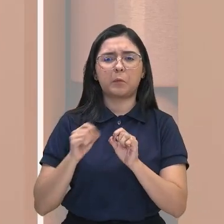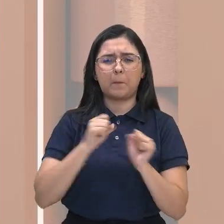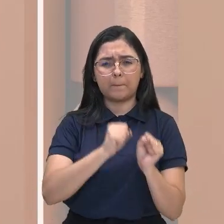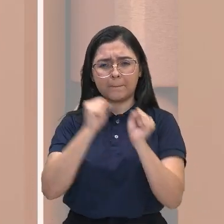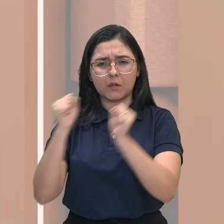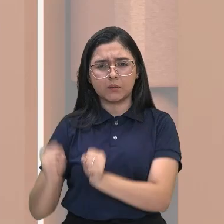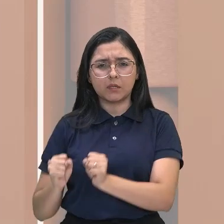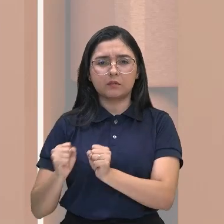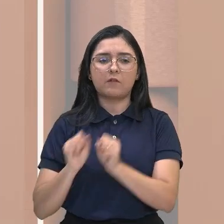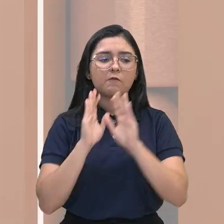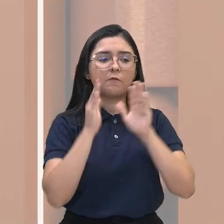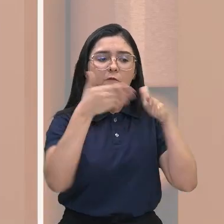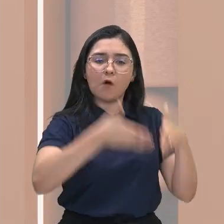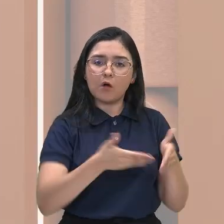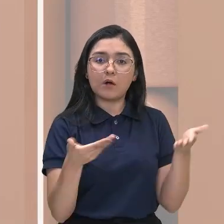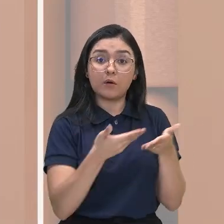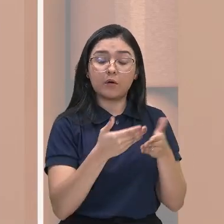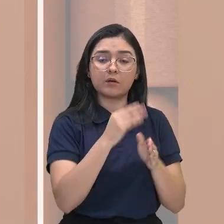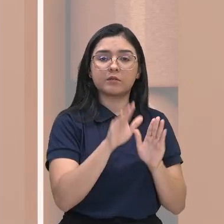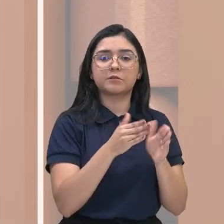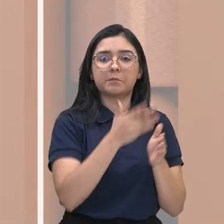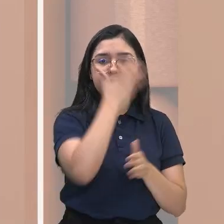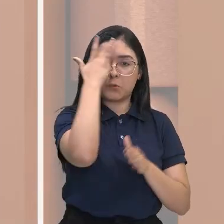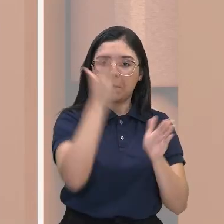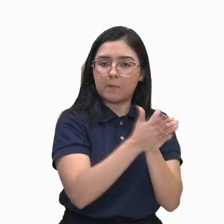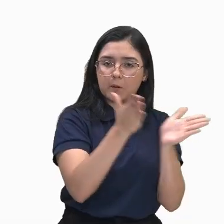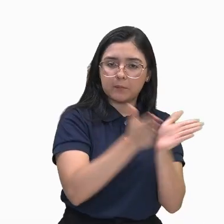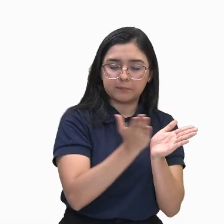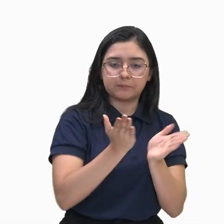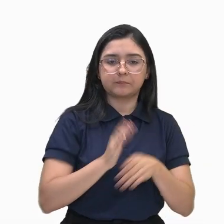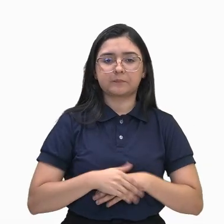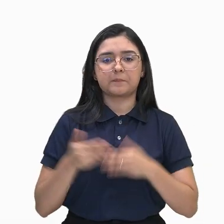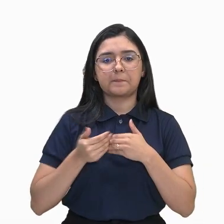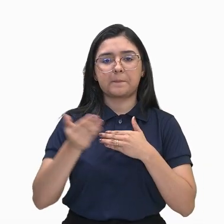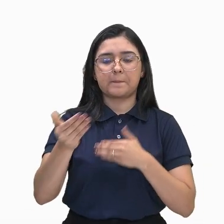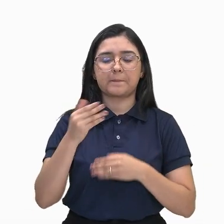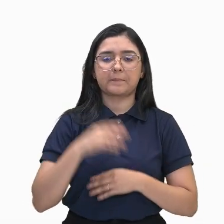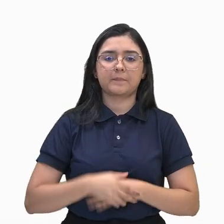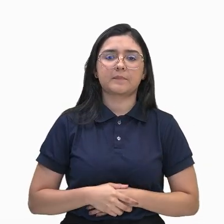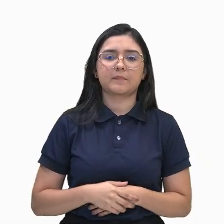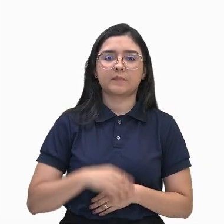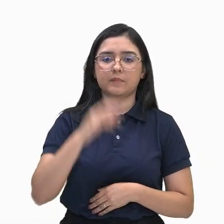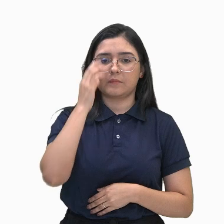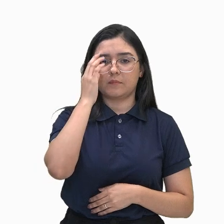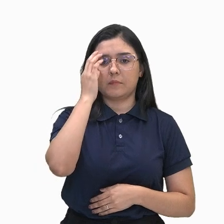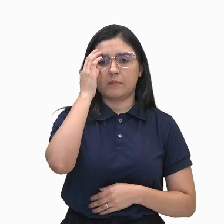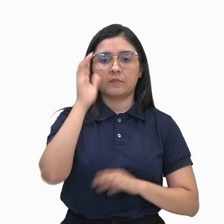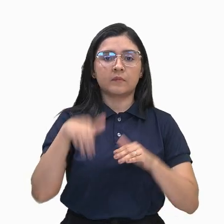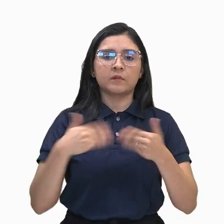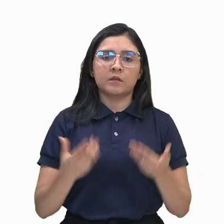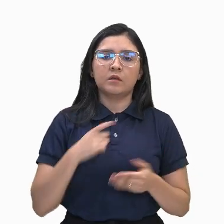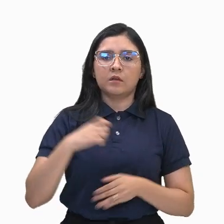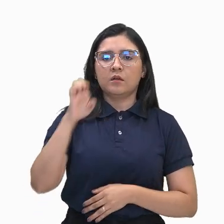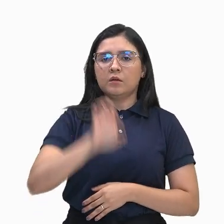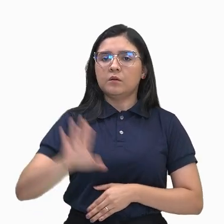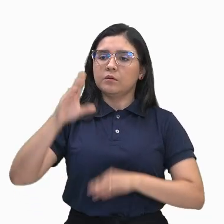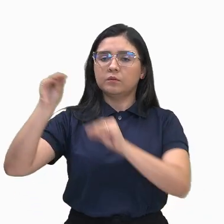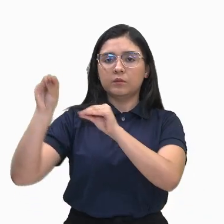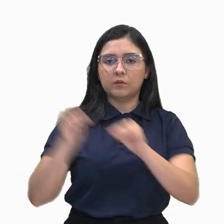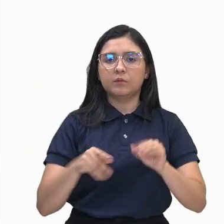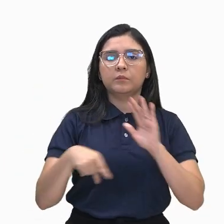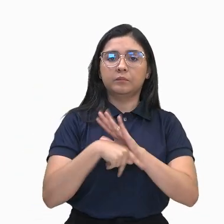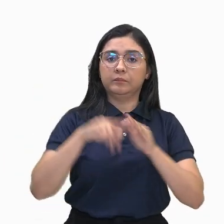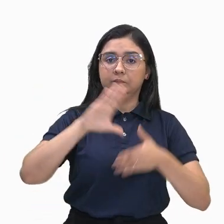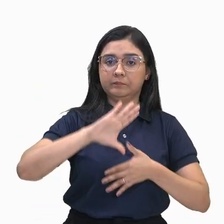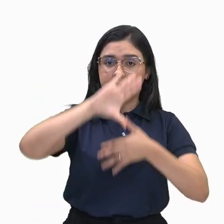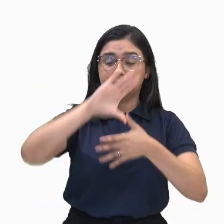do poder, para os mais necessitados. Vamos adiante. A chegada dos europeus na América e também